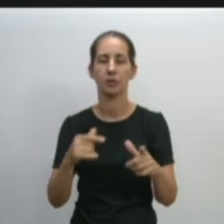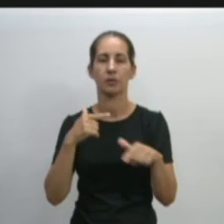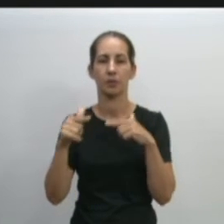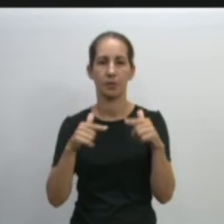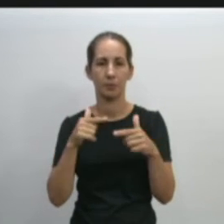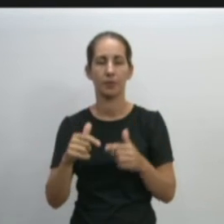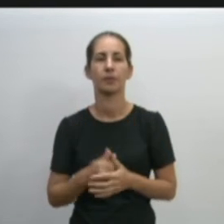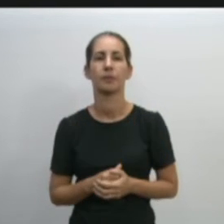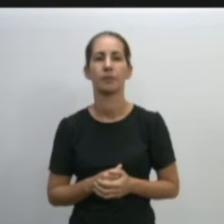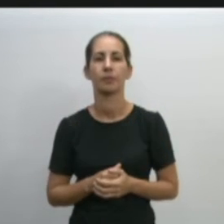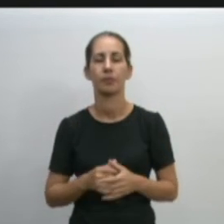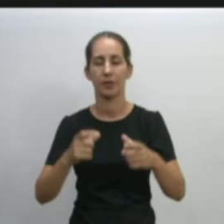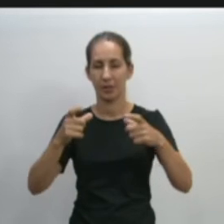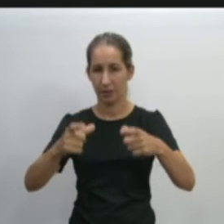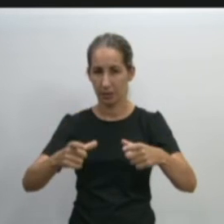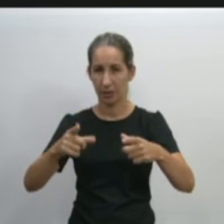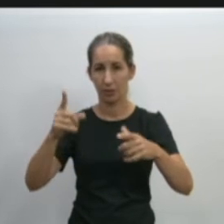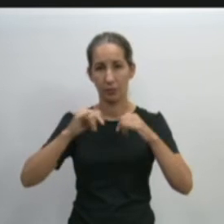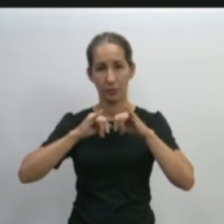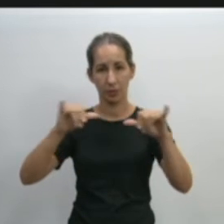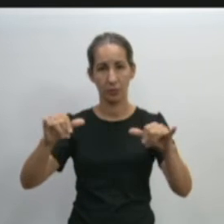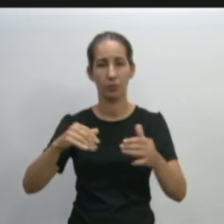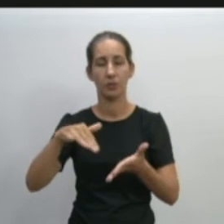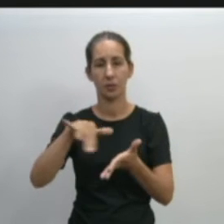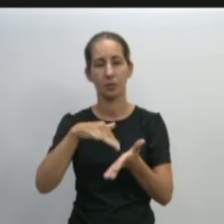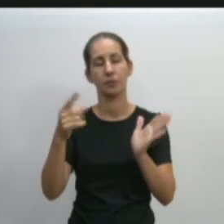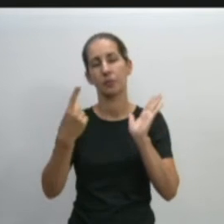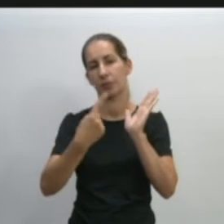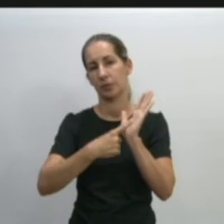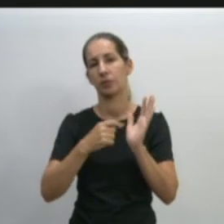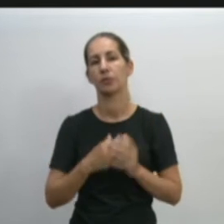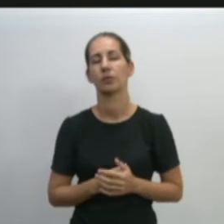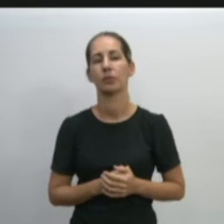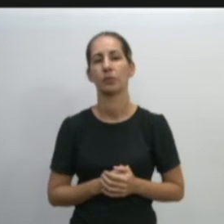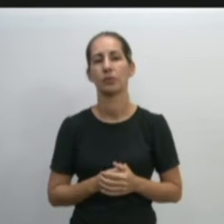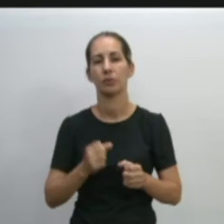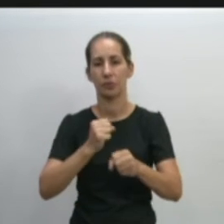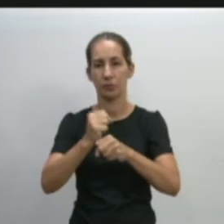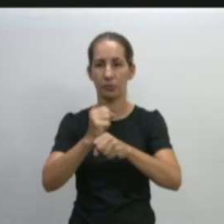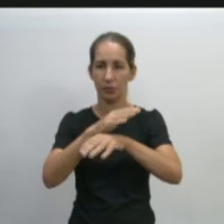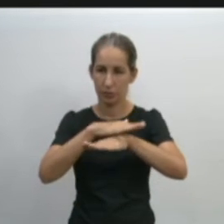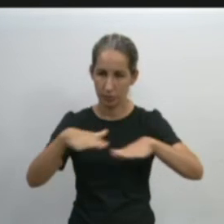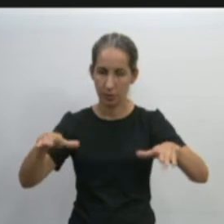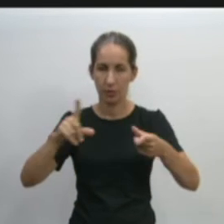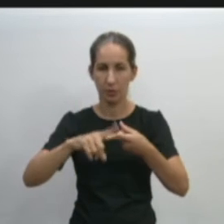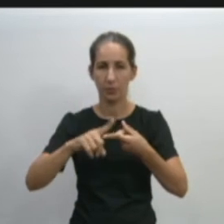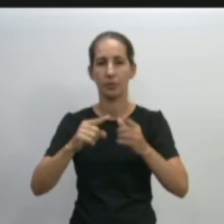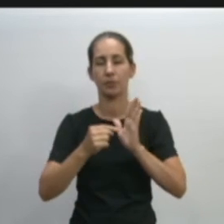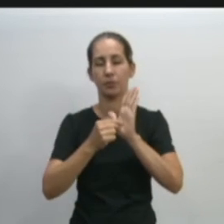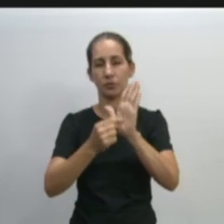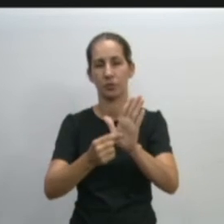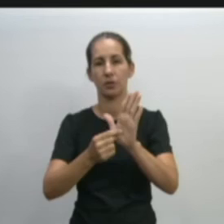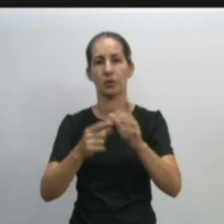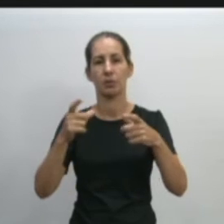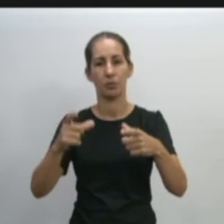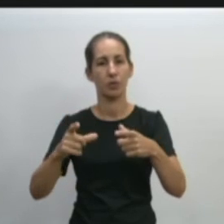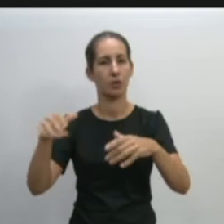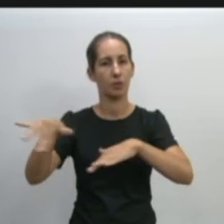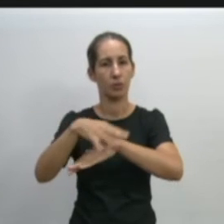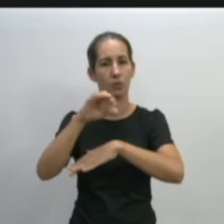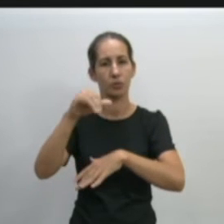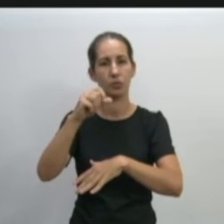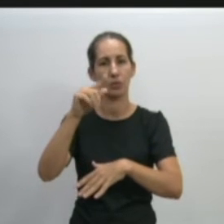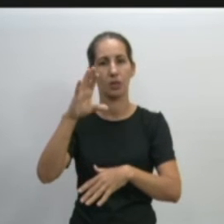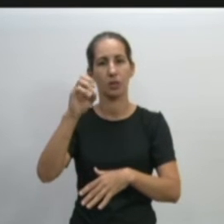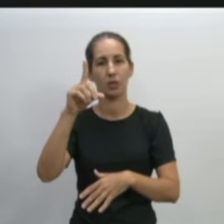conta. Essa cratera que ela falou, o secretário se comprometeu em fechar. Também mostrei a ele um buraco lá na rua João Carlos